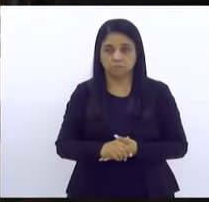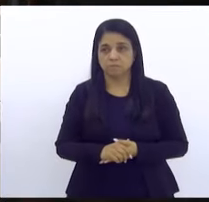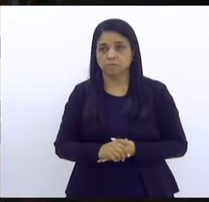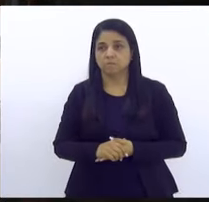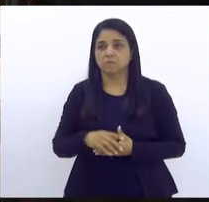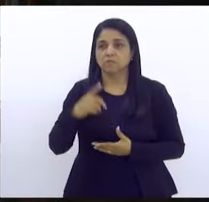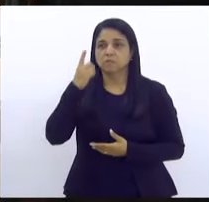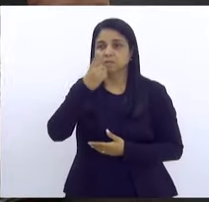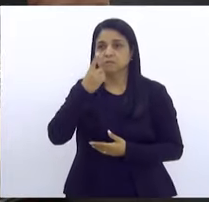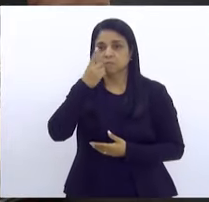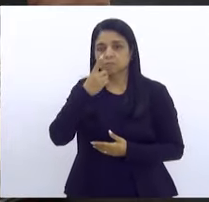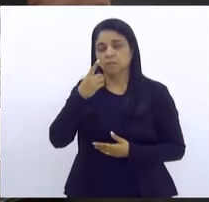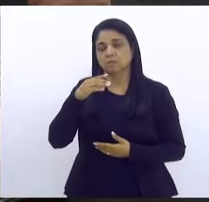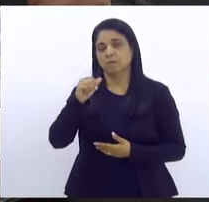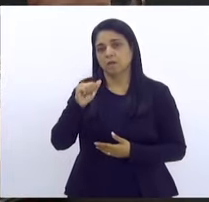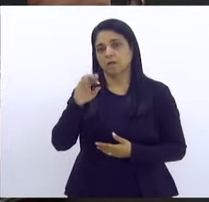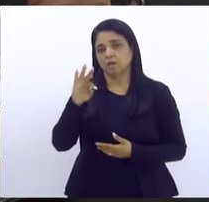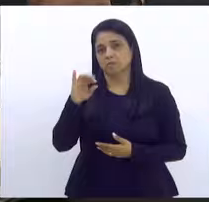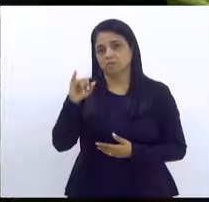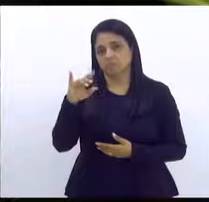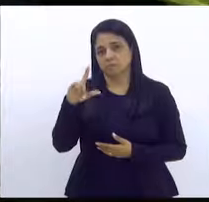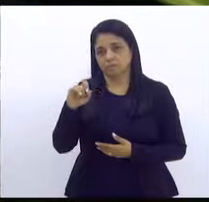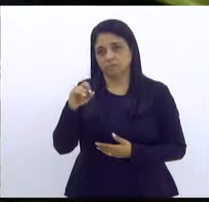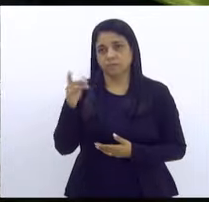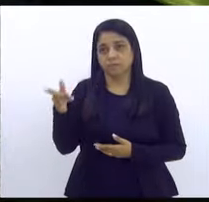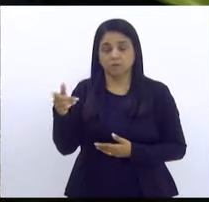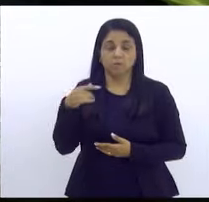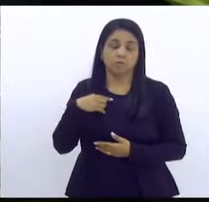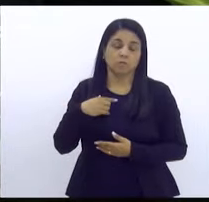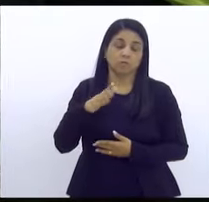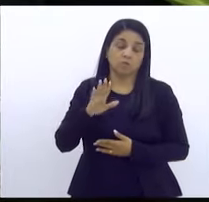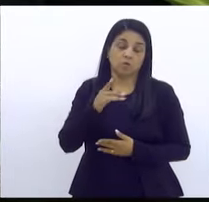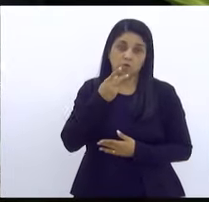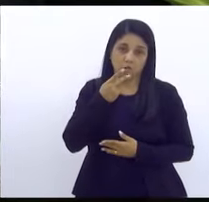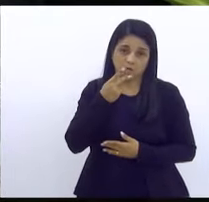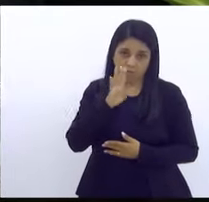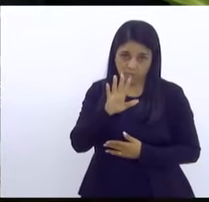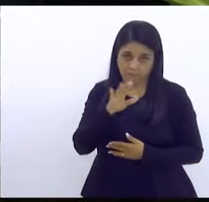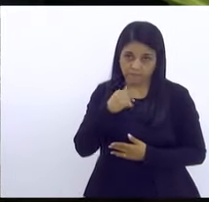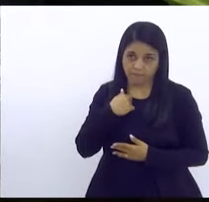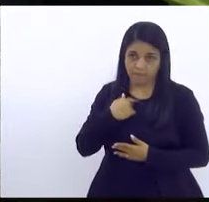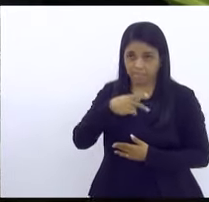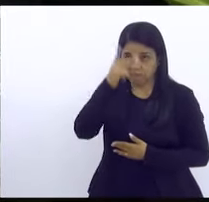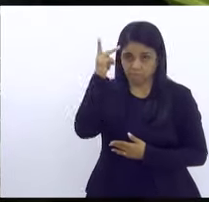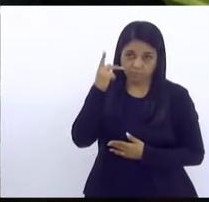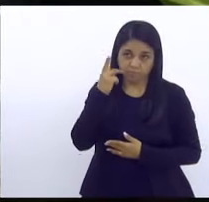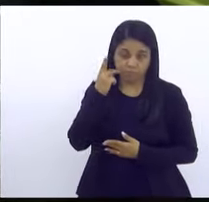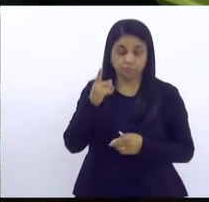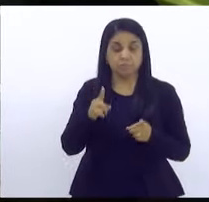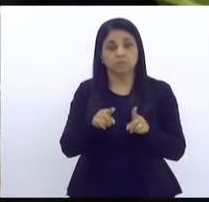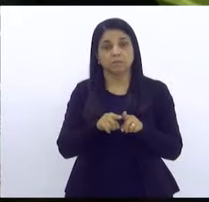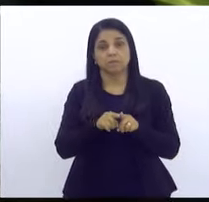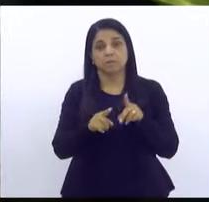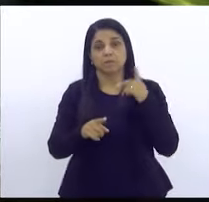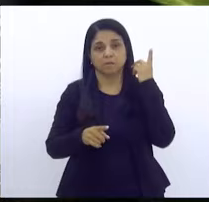Deputado Átila. Senhora presidente, o deputado Luiz Paulo e deputado Chico Machado.